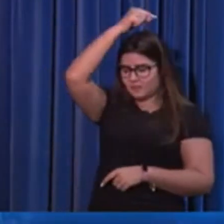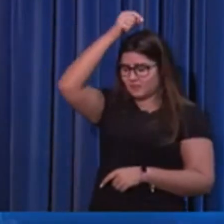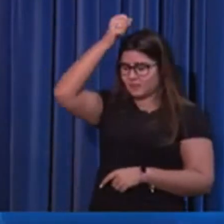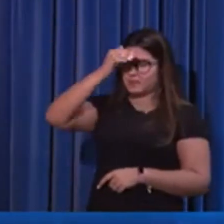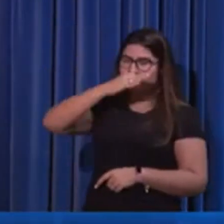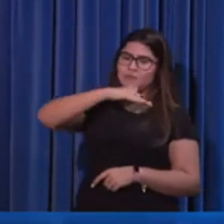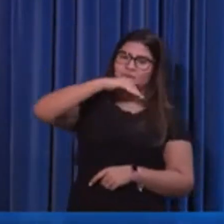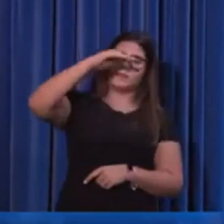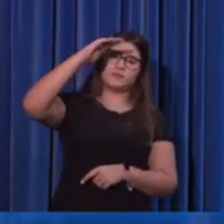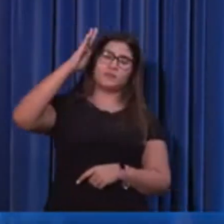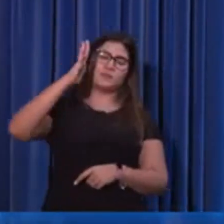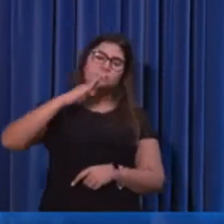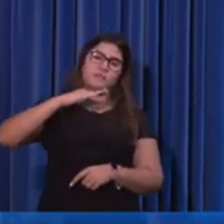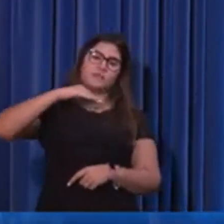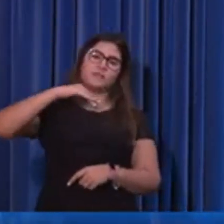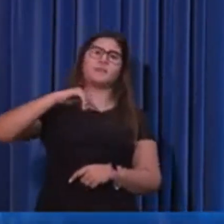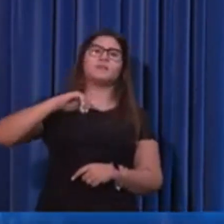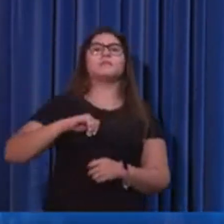monte,